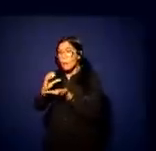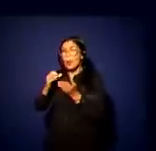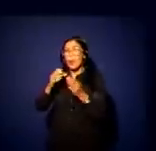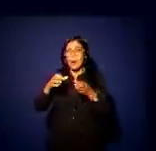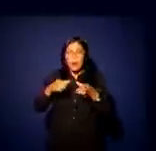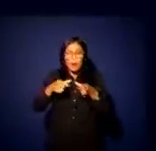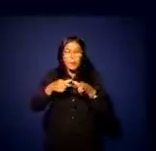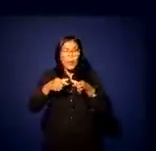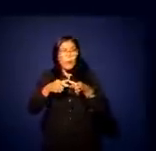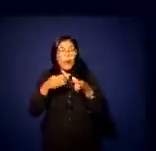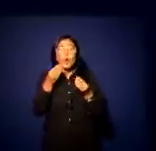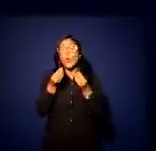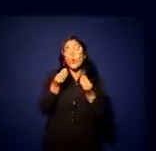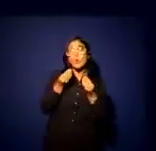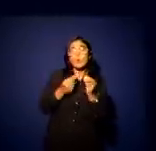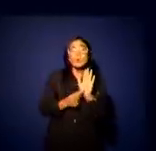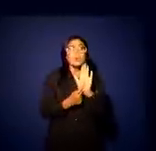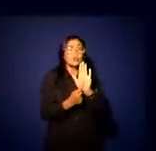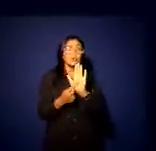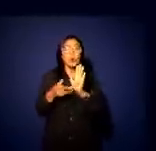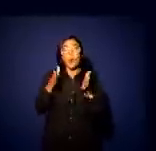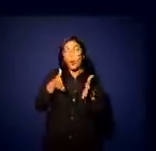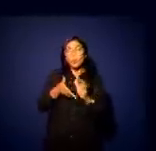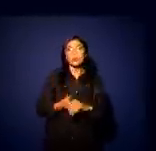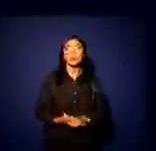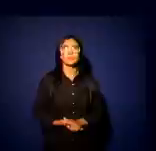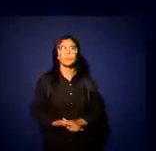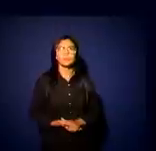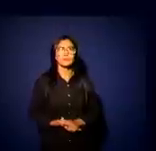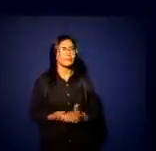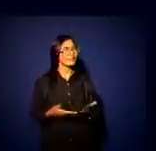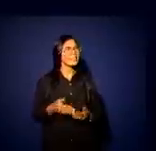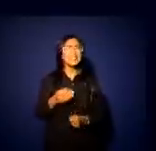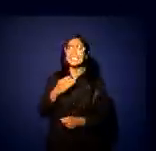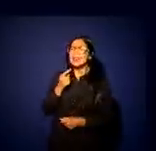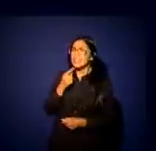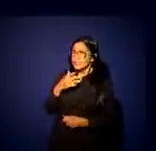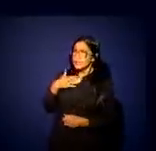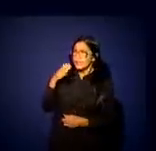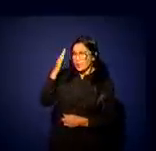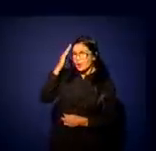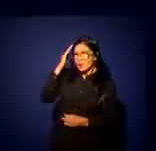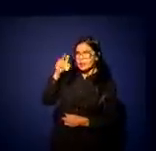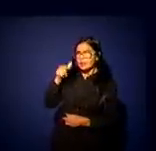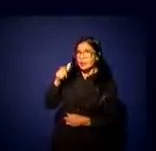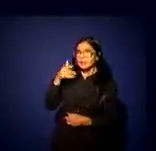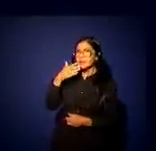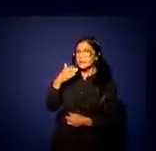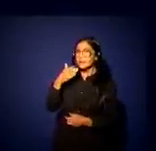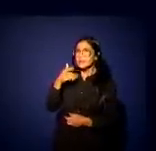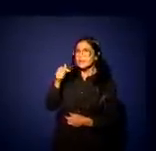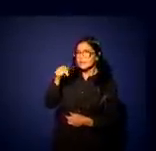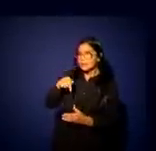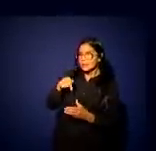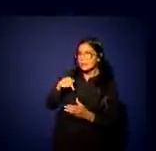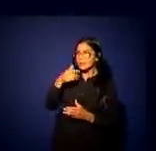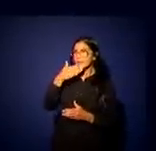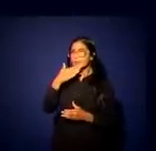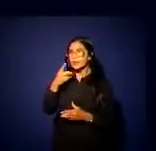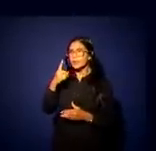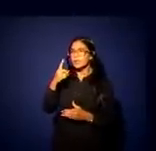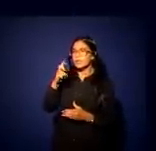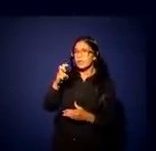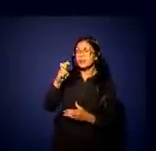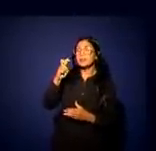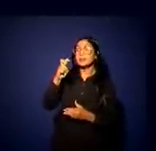como é que você se posiciona hoje você sabe Cadu que aqui a gente está no longong com 15%